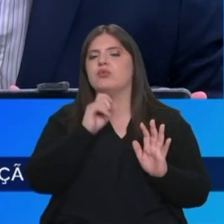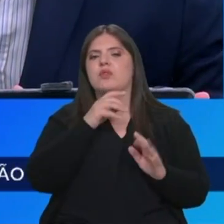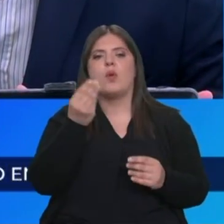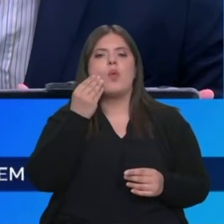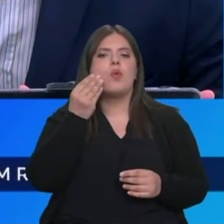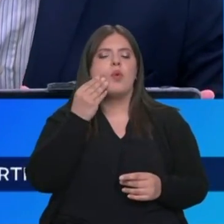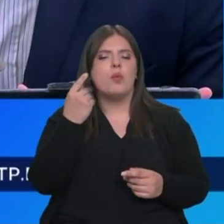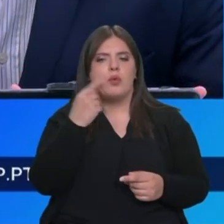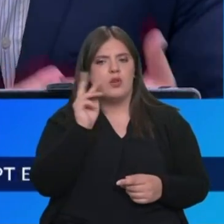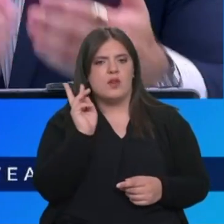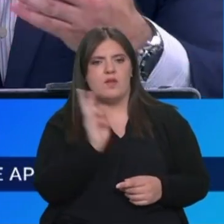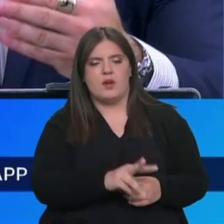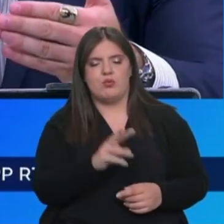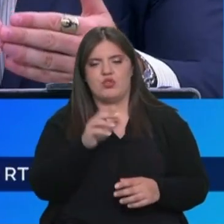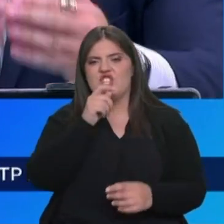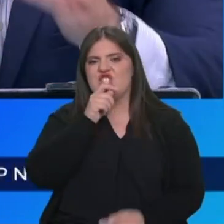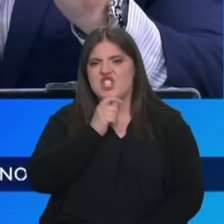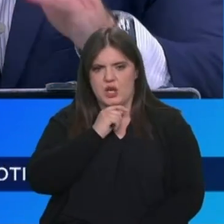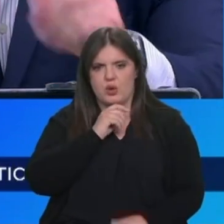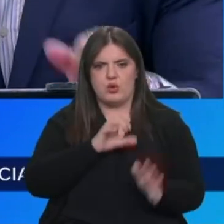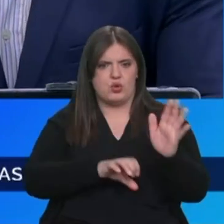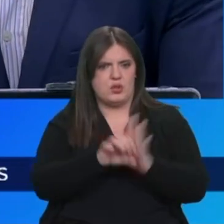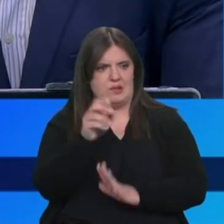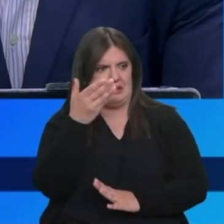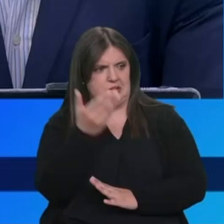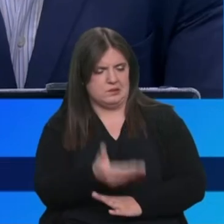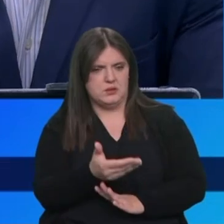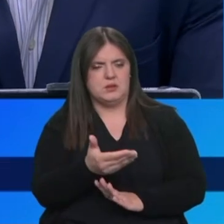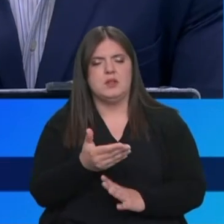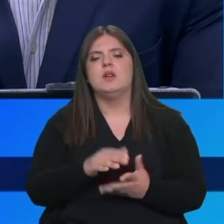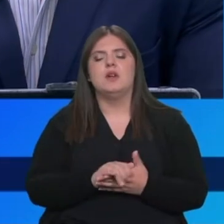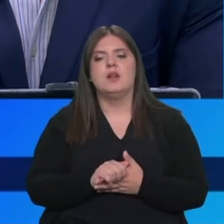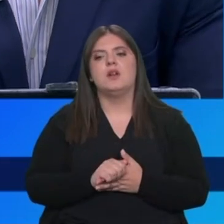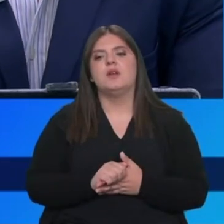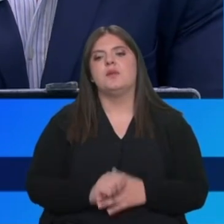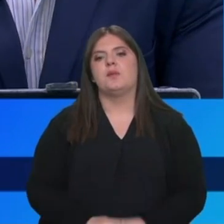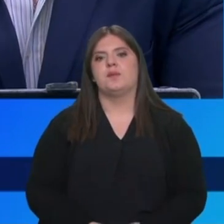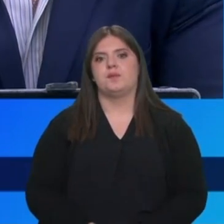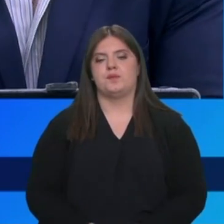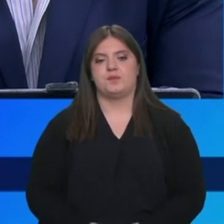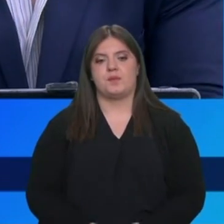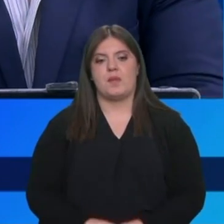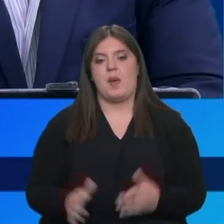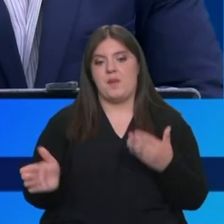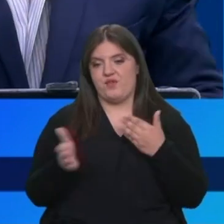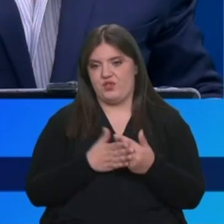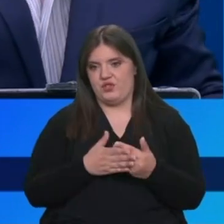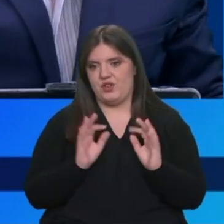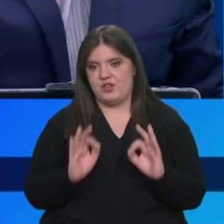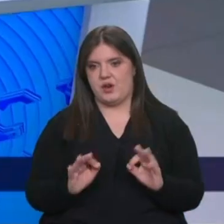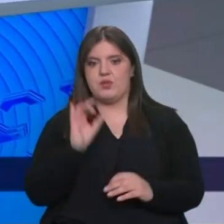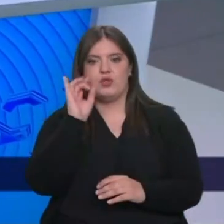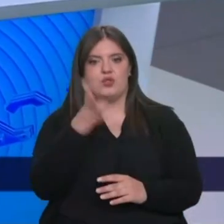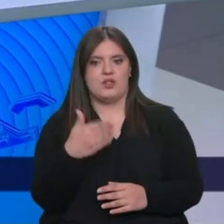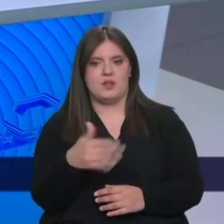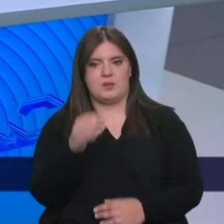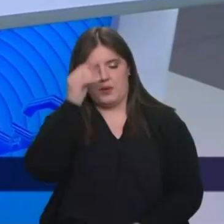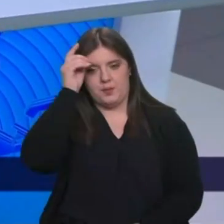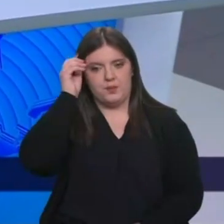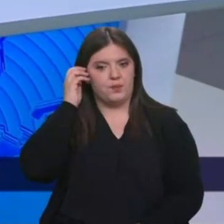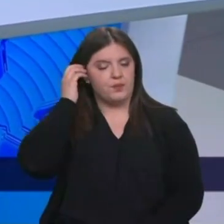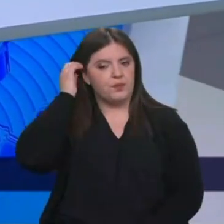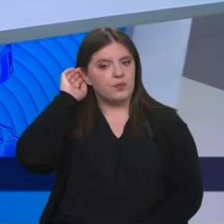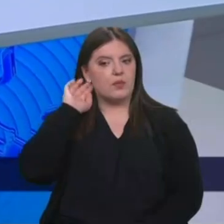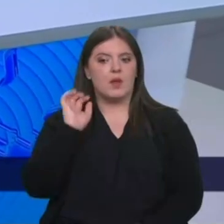nós encontrarmos gelo nestas condições, nestas latitudes marcianas. Para fecharmos as sugestões da semana. Olha, sim,